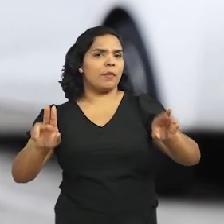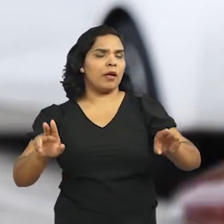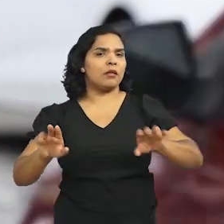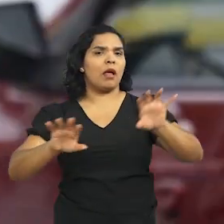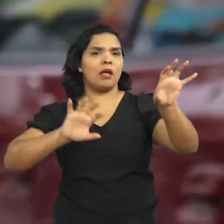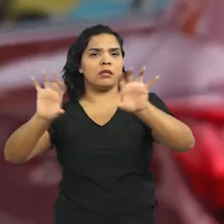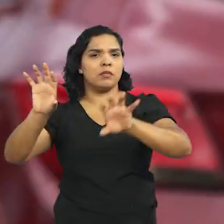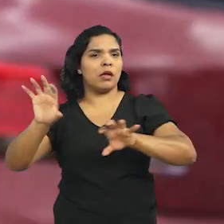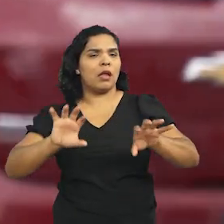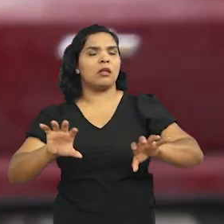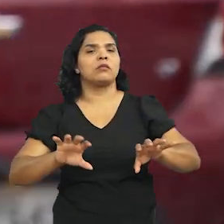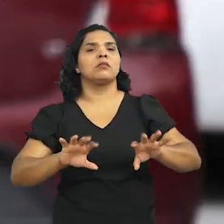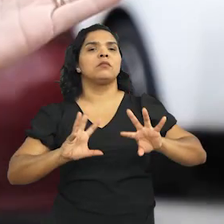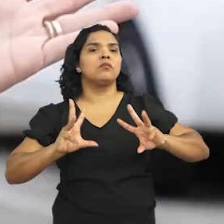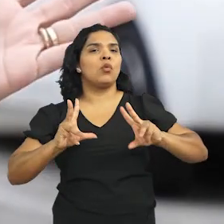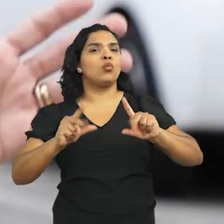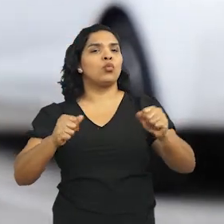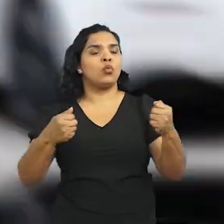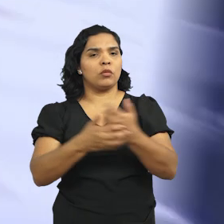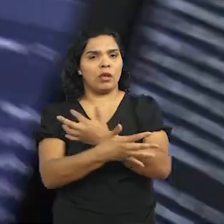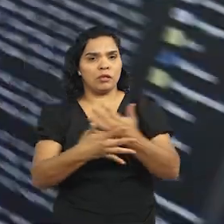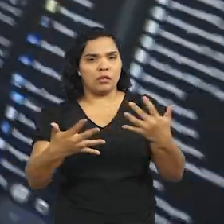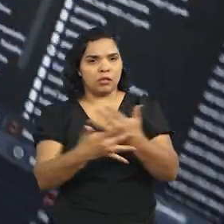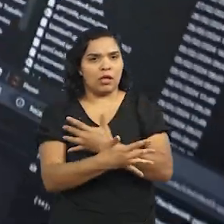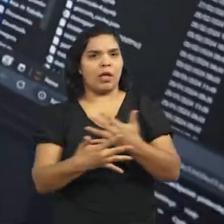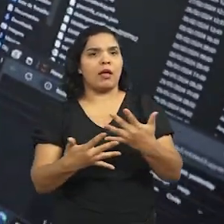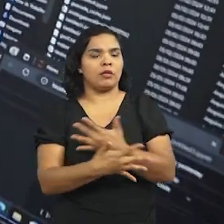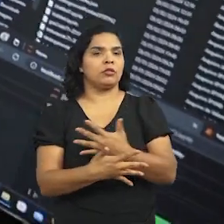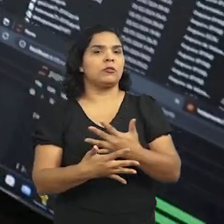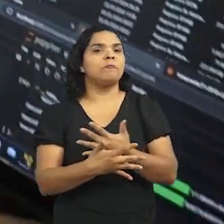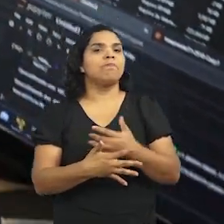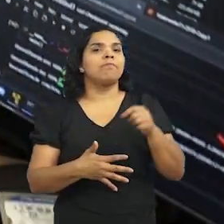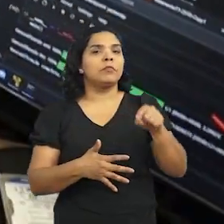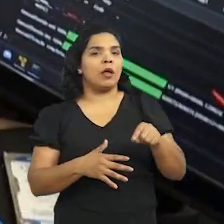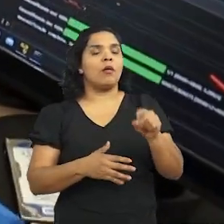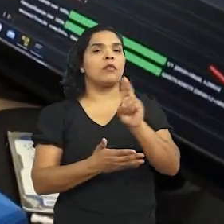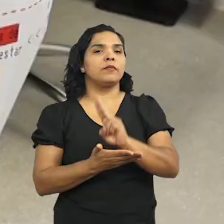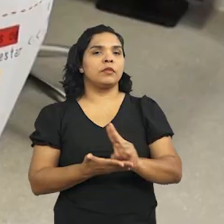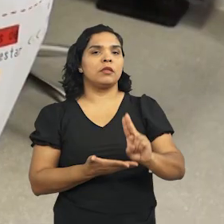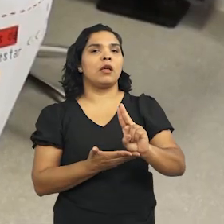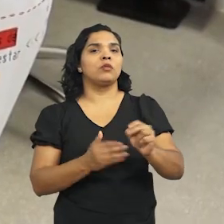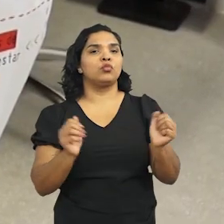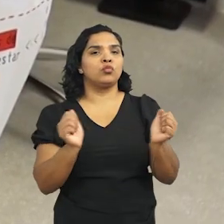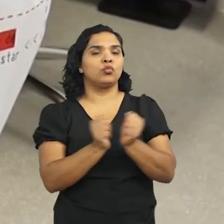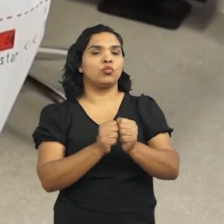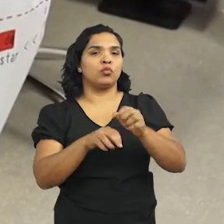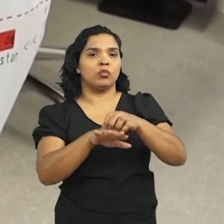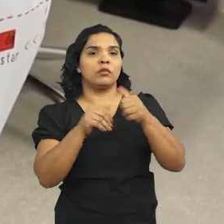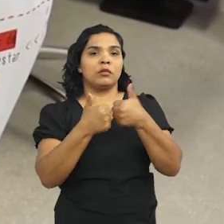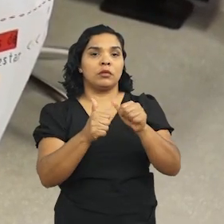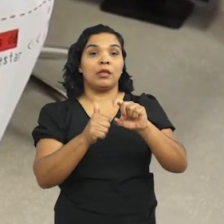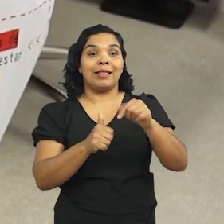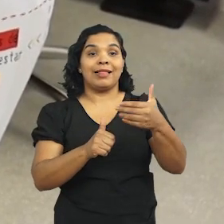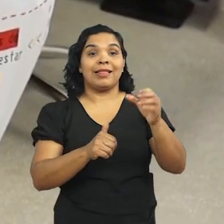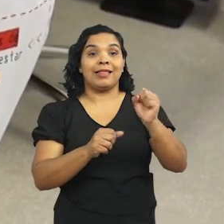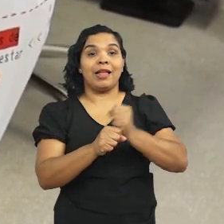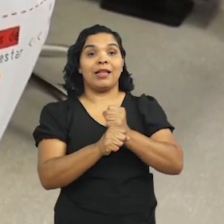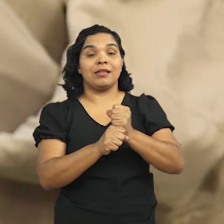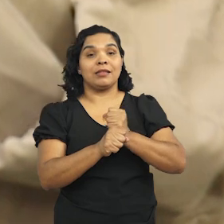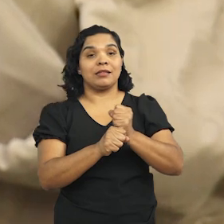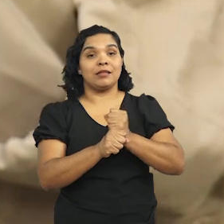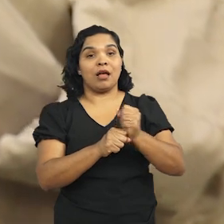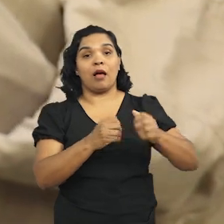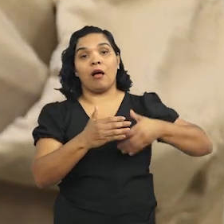equipamentos desse tipo espalhados por toda a cidade? A UFC, por meio do Departamento de Engenharia de Transportes, vem há mais de 10